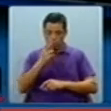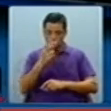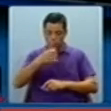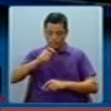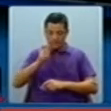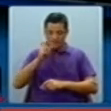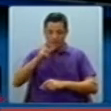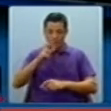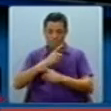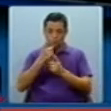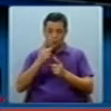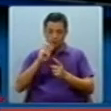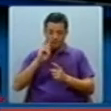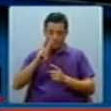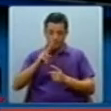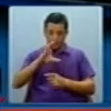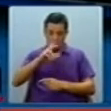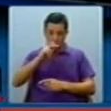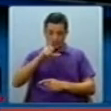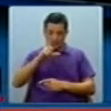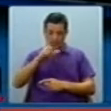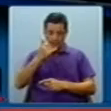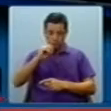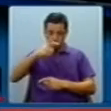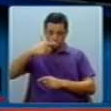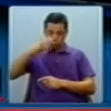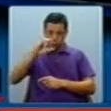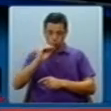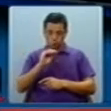Porque quando olham para a órbita de Calisto, essa